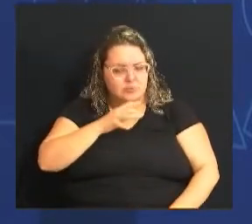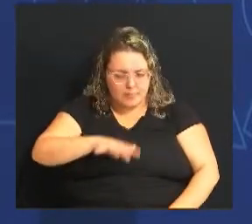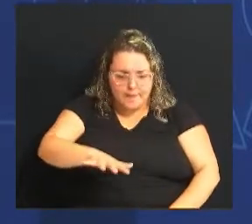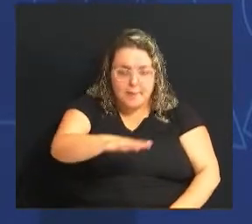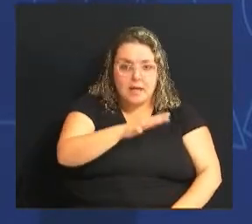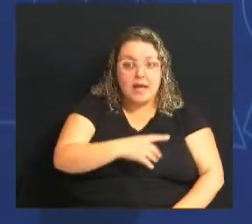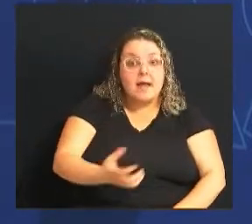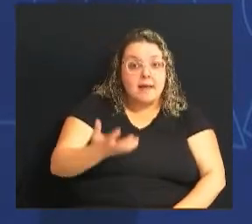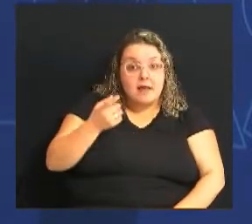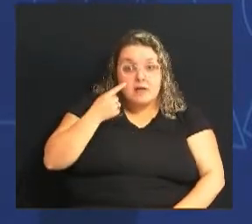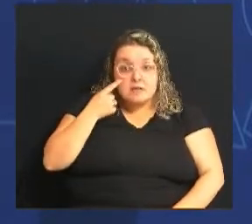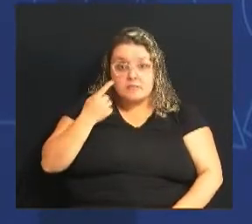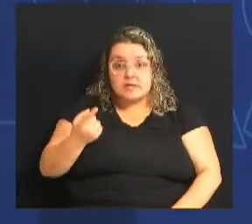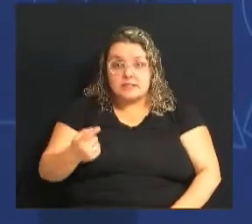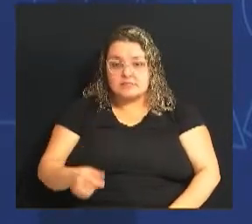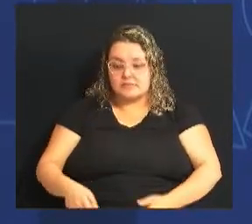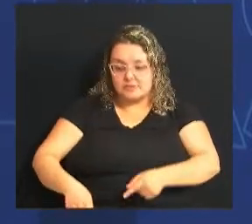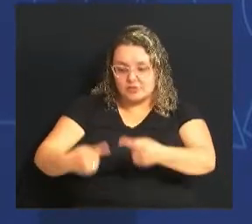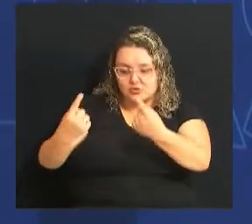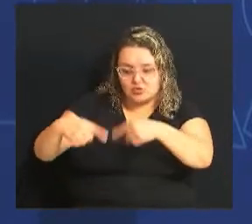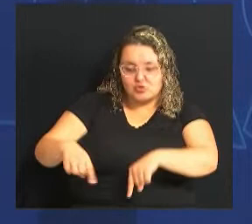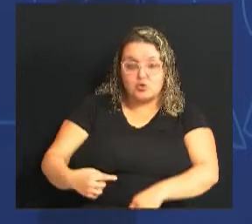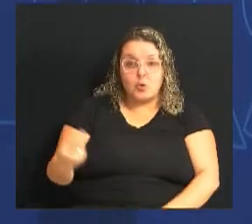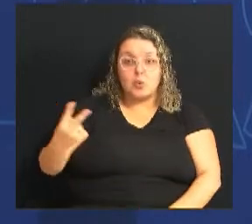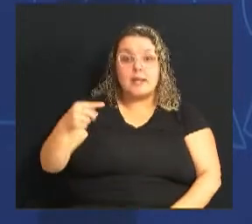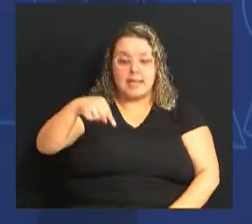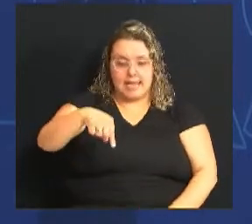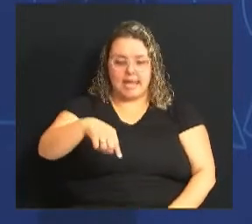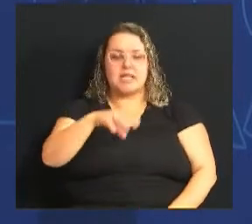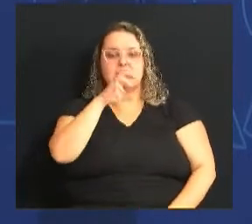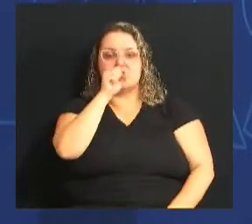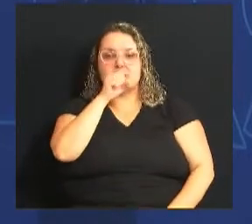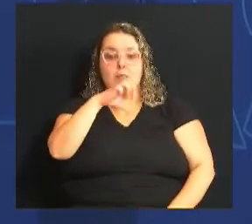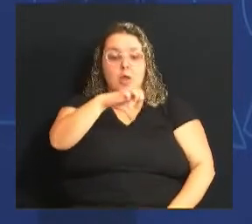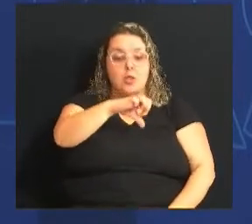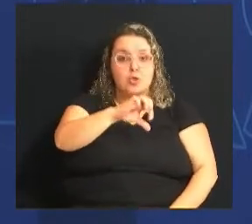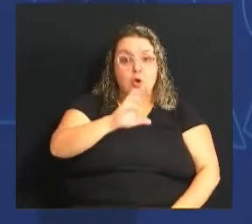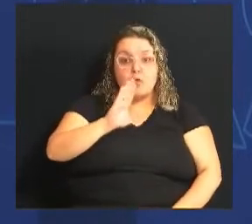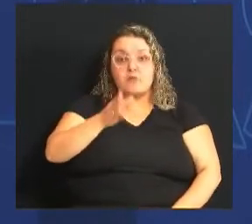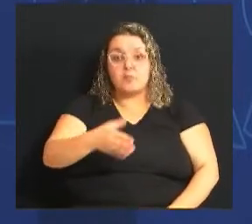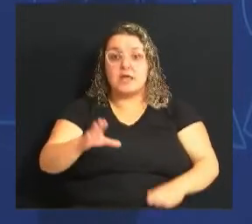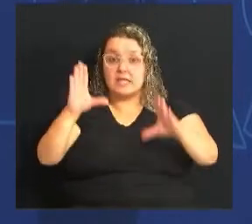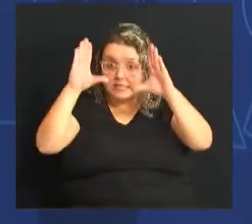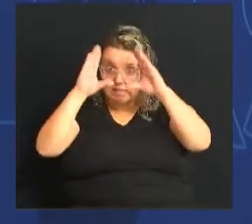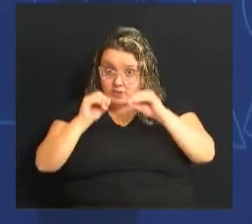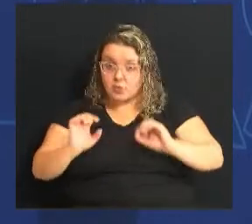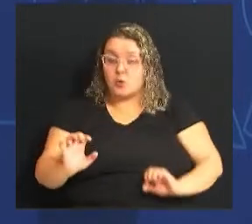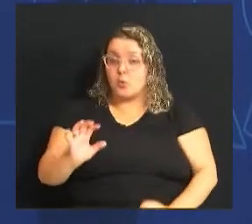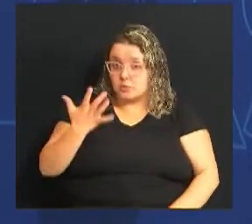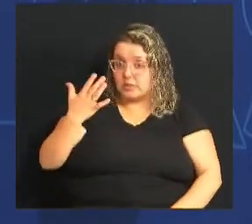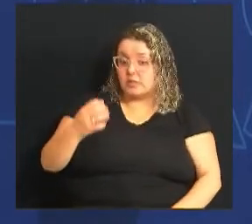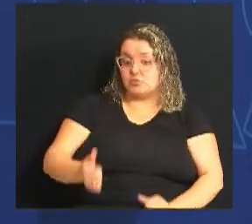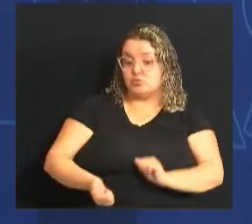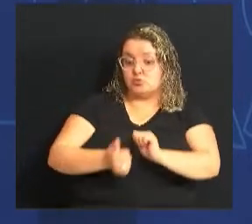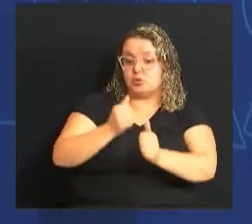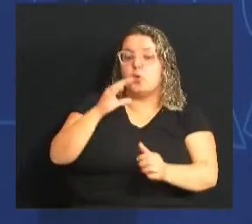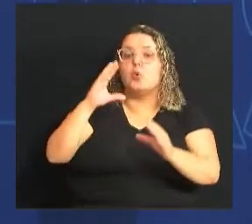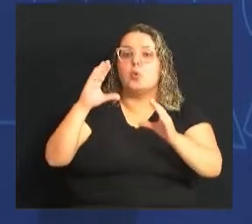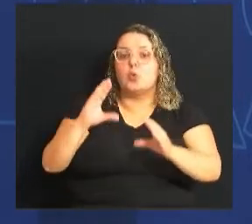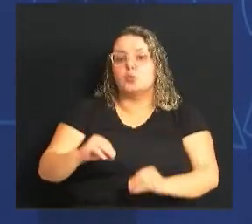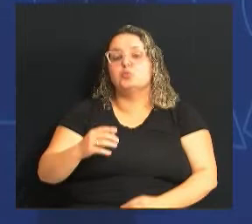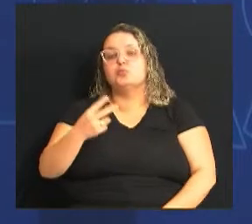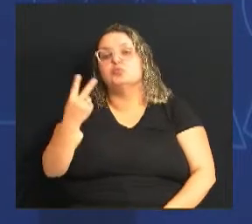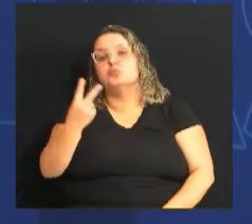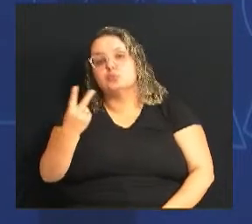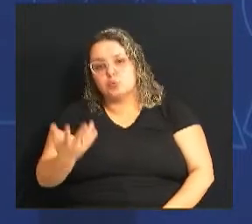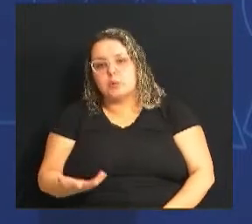conferir esse jogo 2? Neste sábado, 9h30 da noite, acontece esse jogo 2 no ginásio do Taquaral. Se